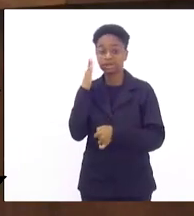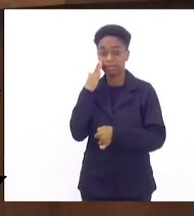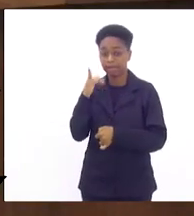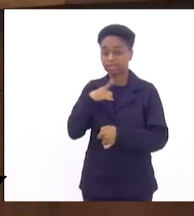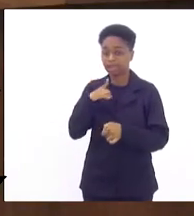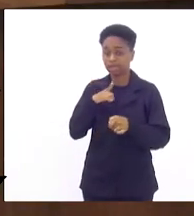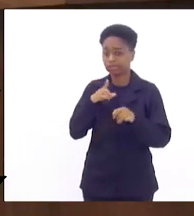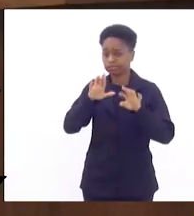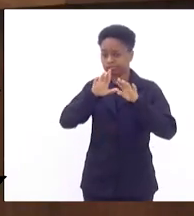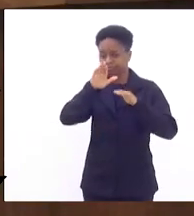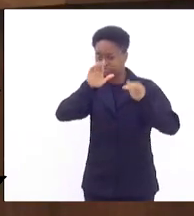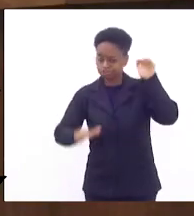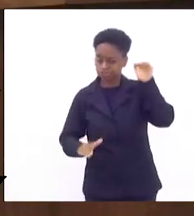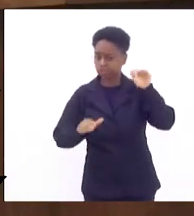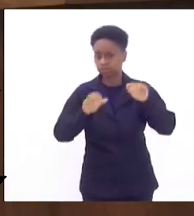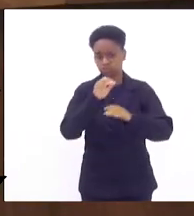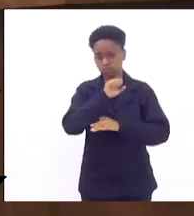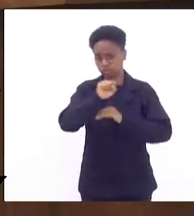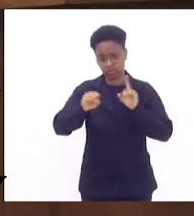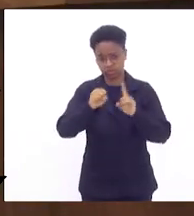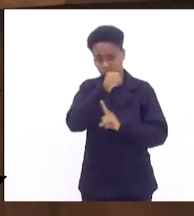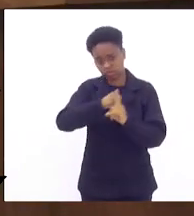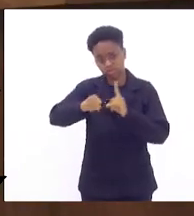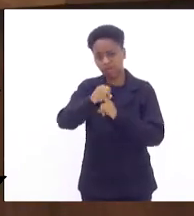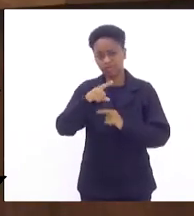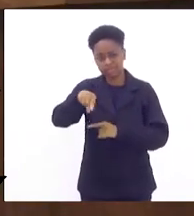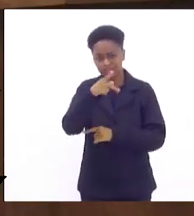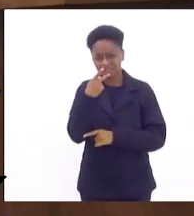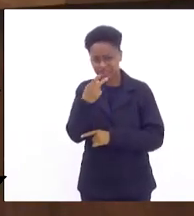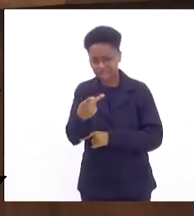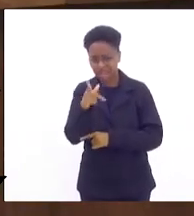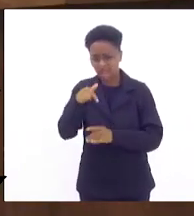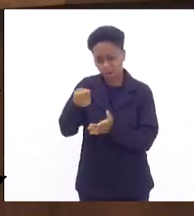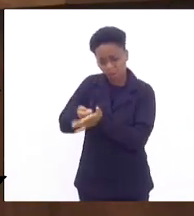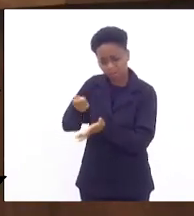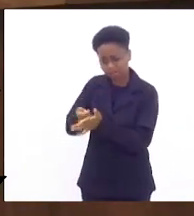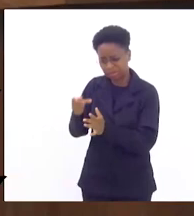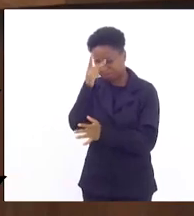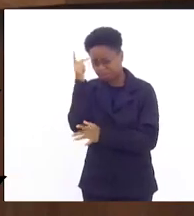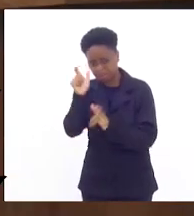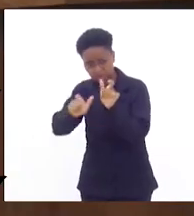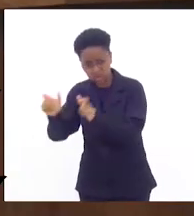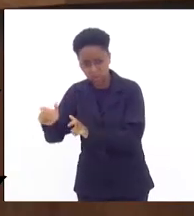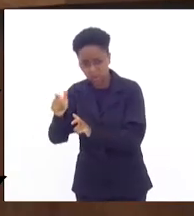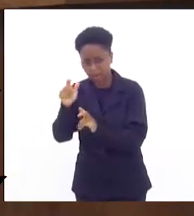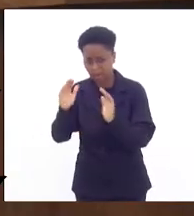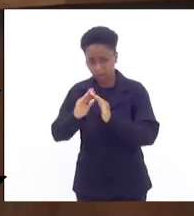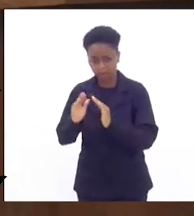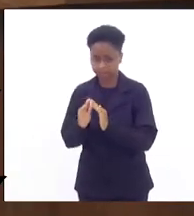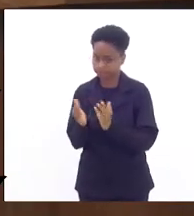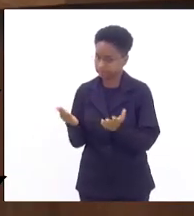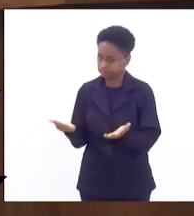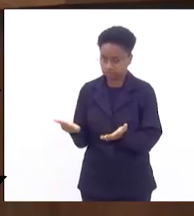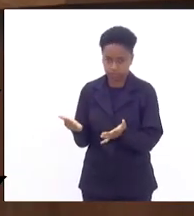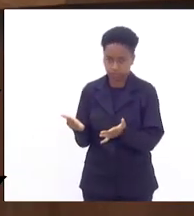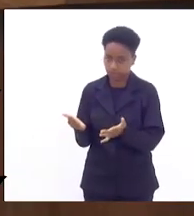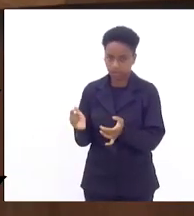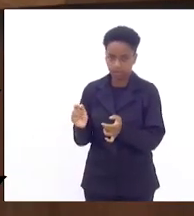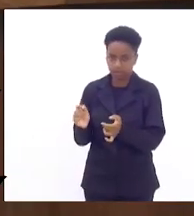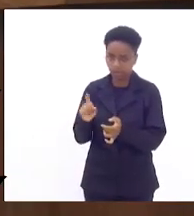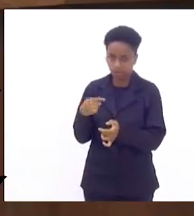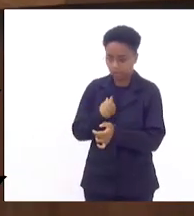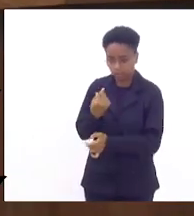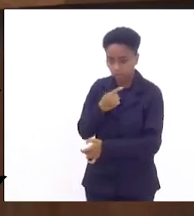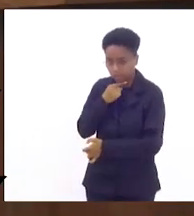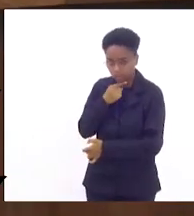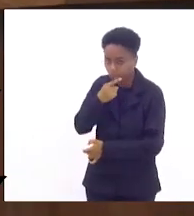abismo social. Então, você falar que isso é obrigação dos particulares, dos moradores, isso vai fazer com que a gente não cumpra